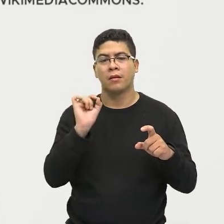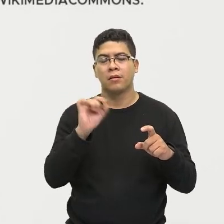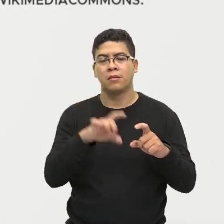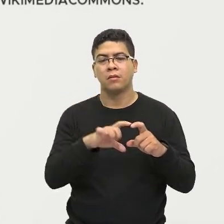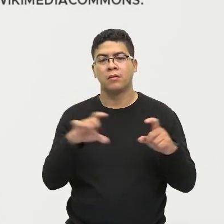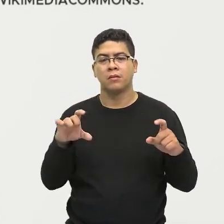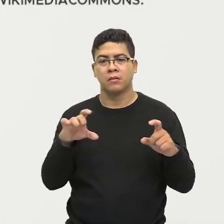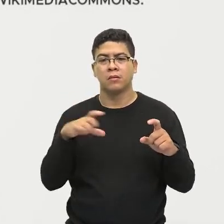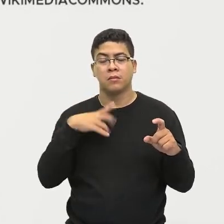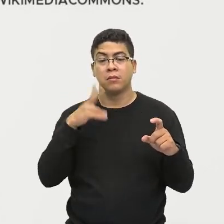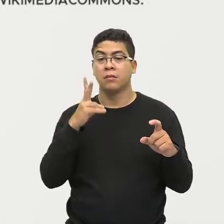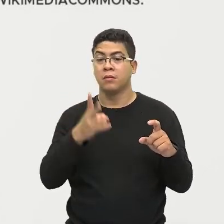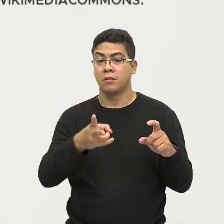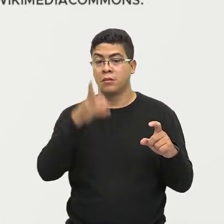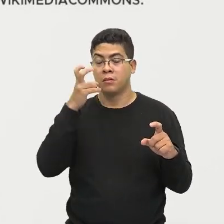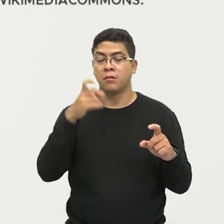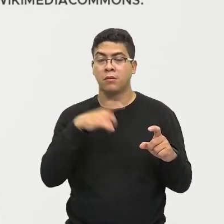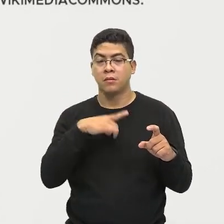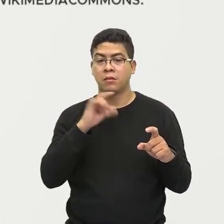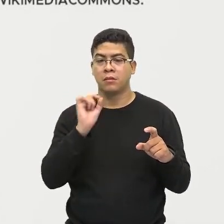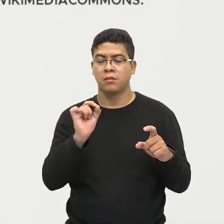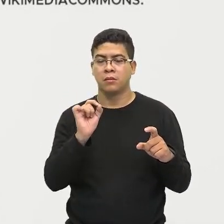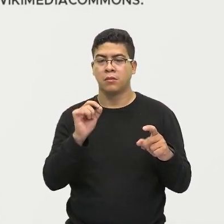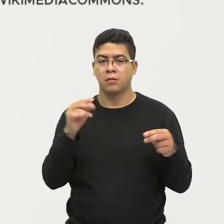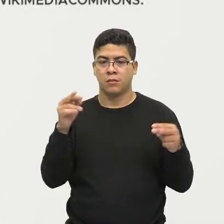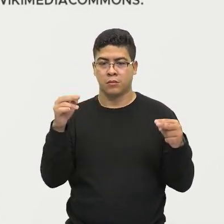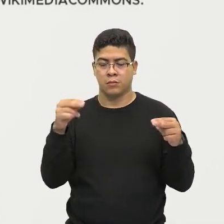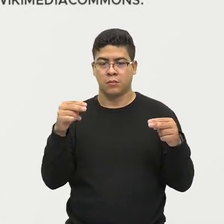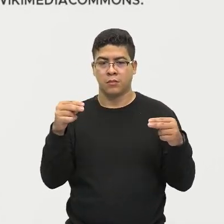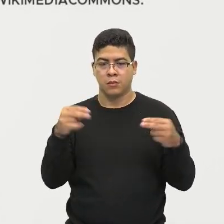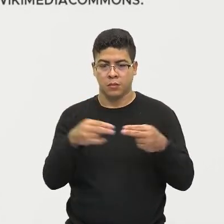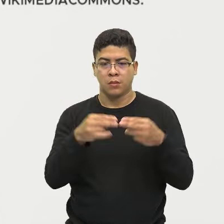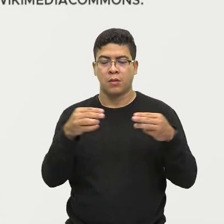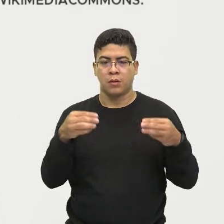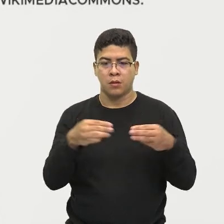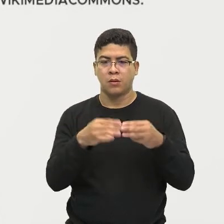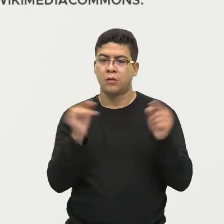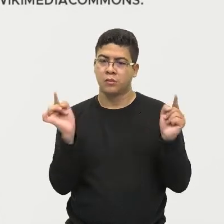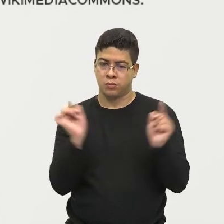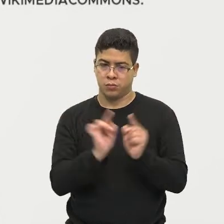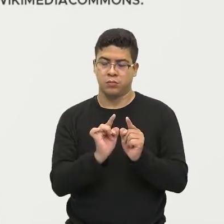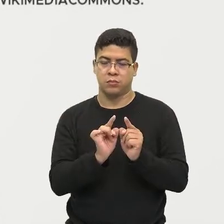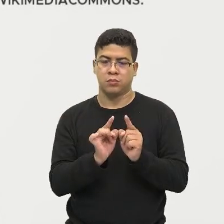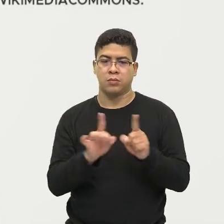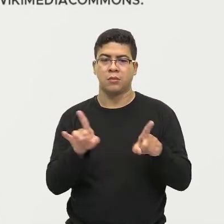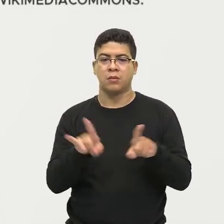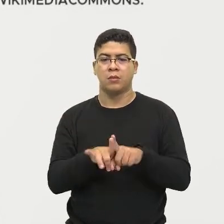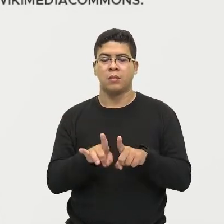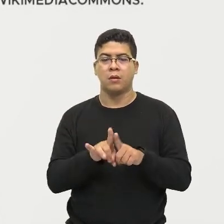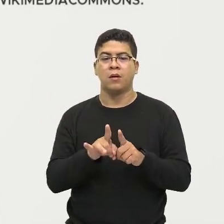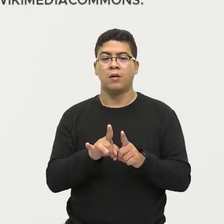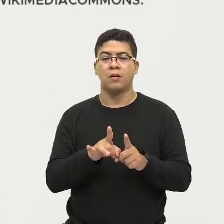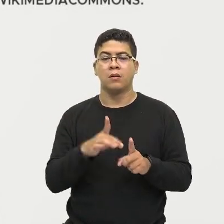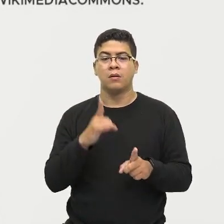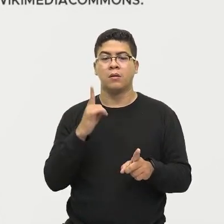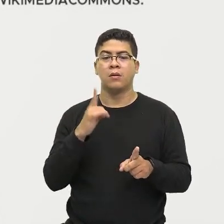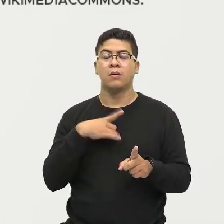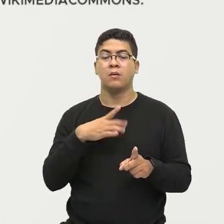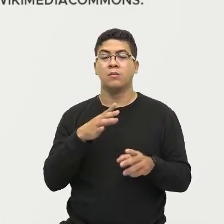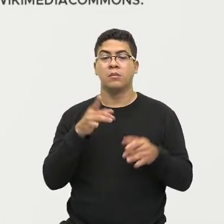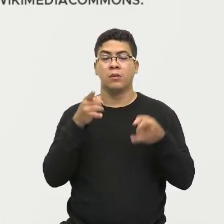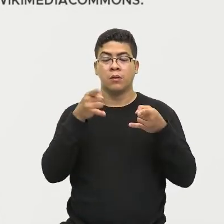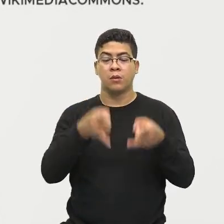né, verifica os versos, né, são versos curtos. Aqui, quando o enterro